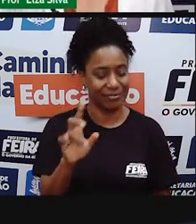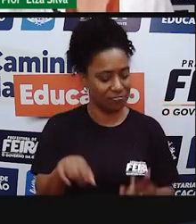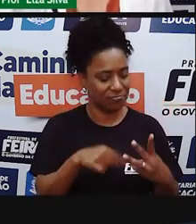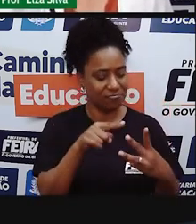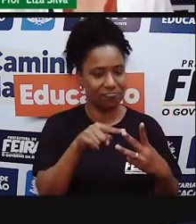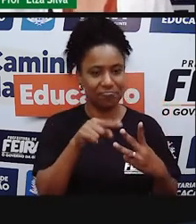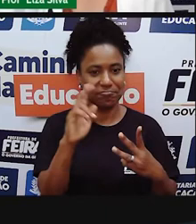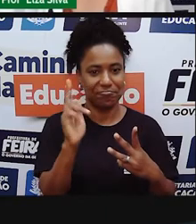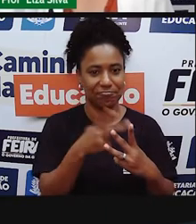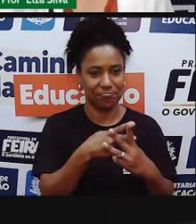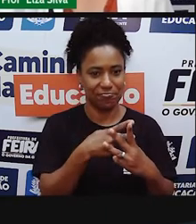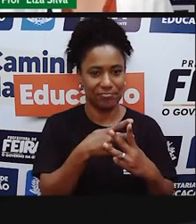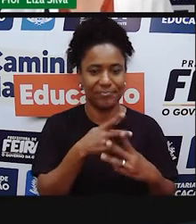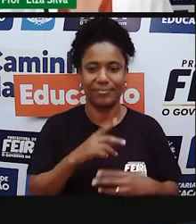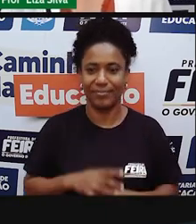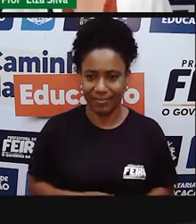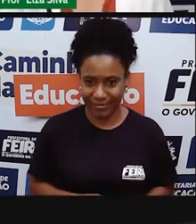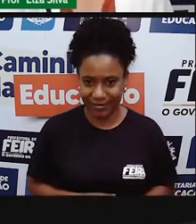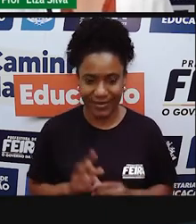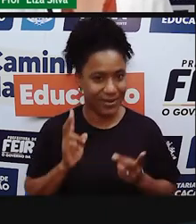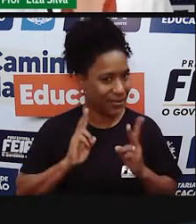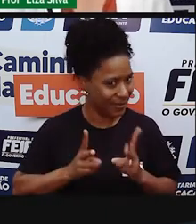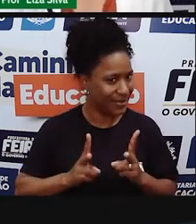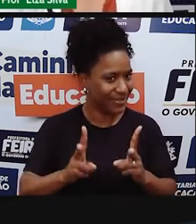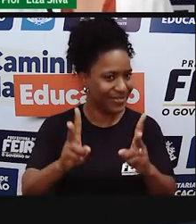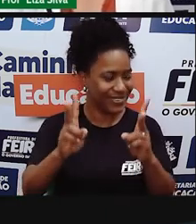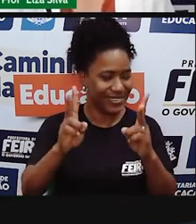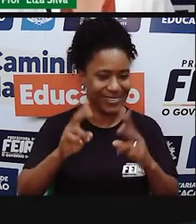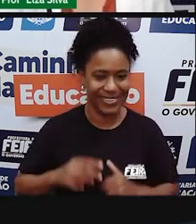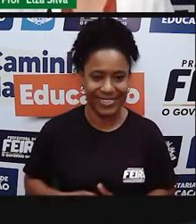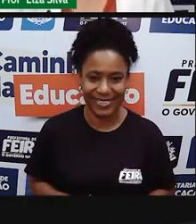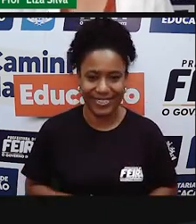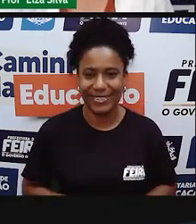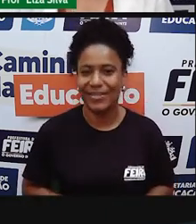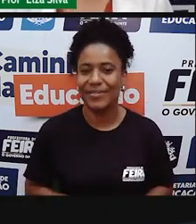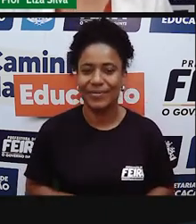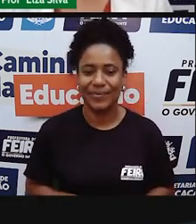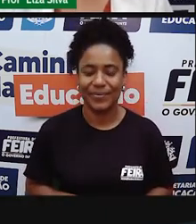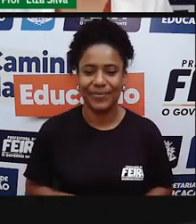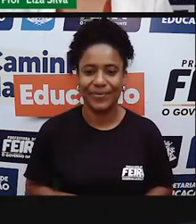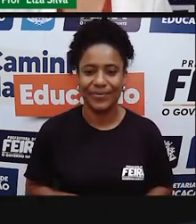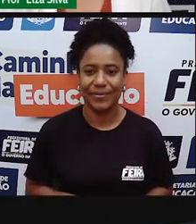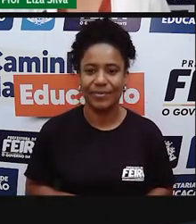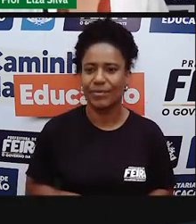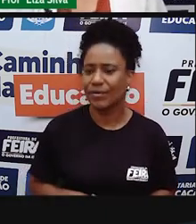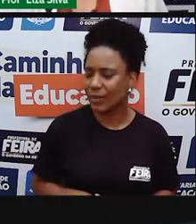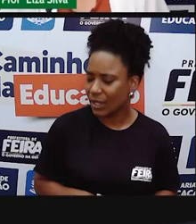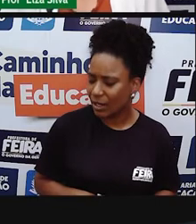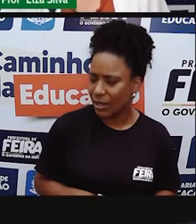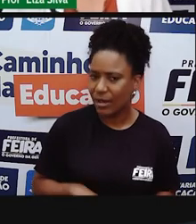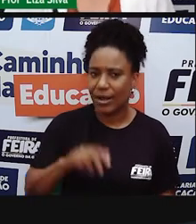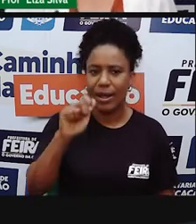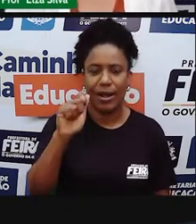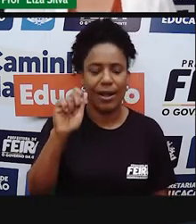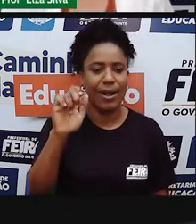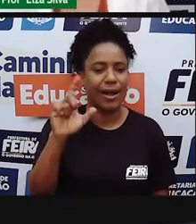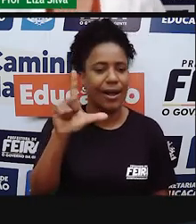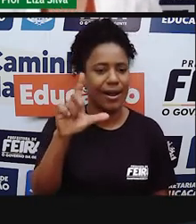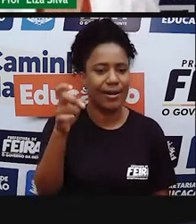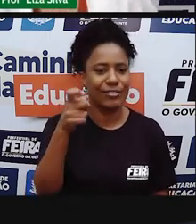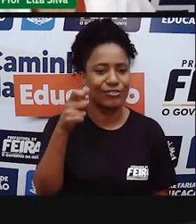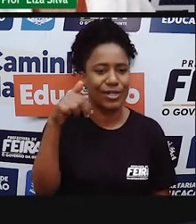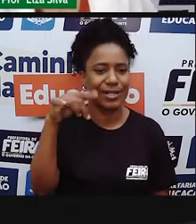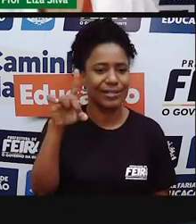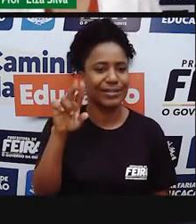Ok? Number three. Who is Alexander? Quem é Alexander? Do you know?